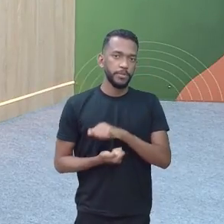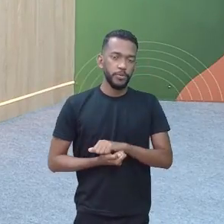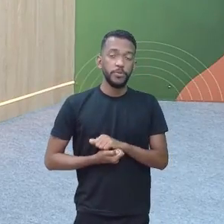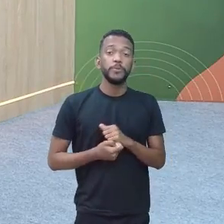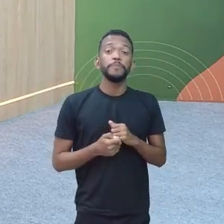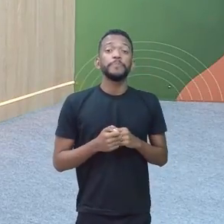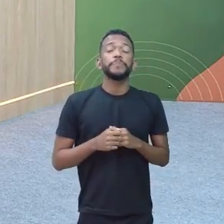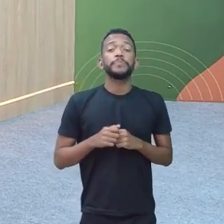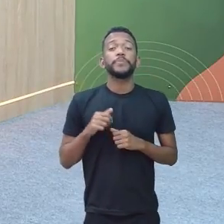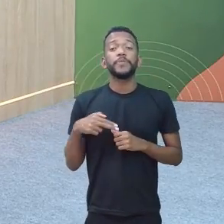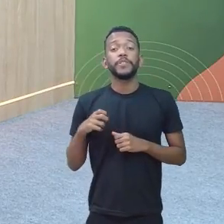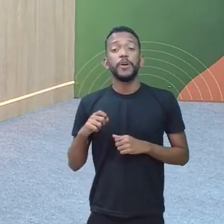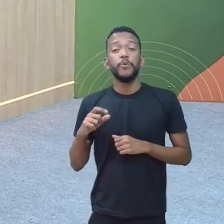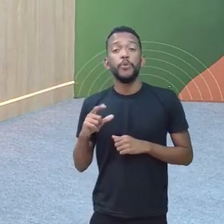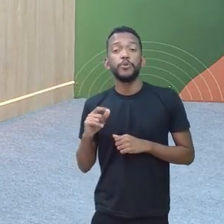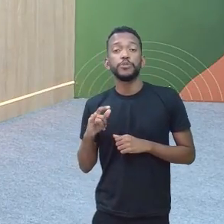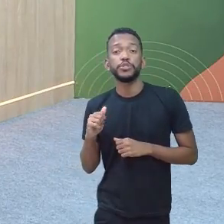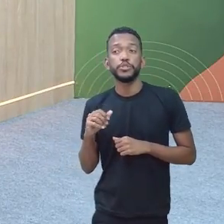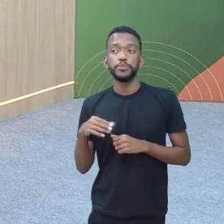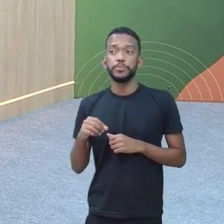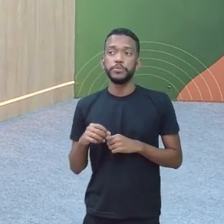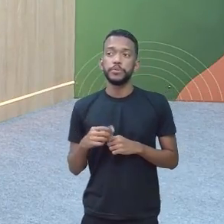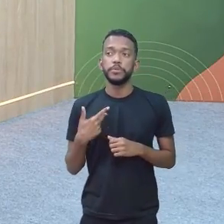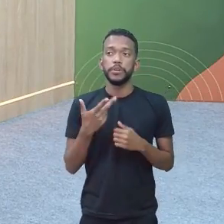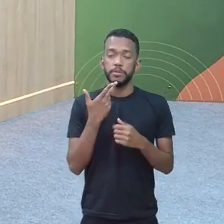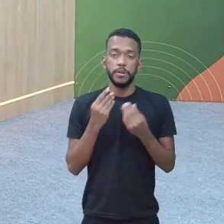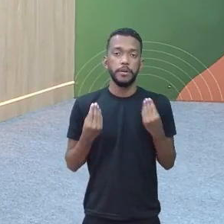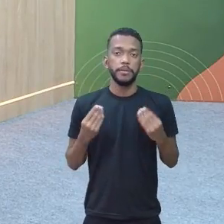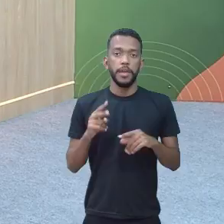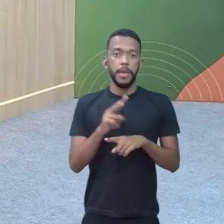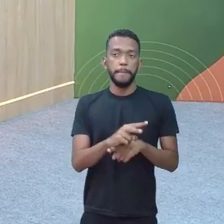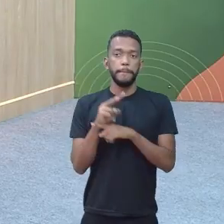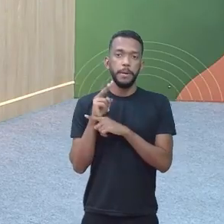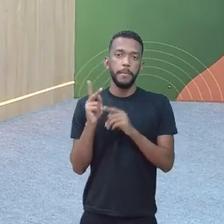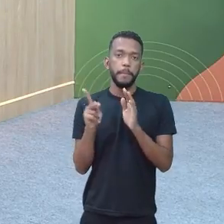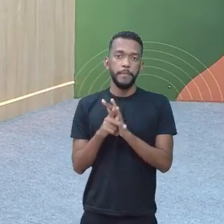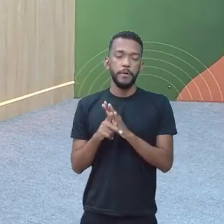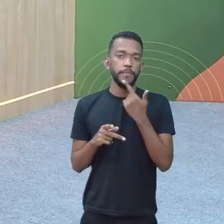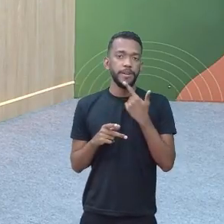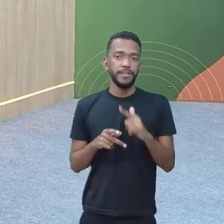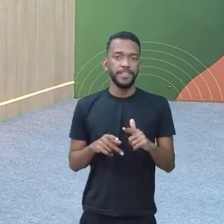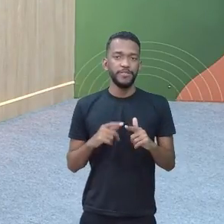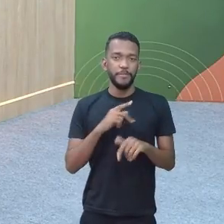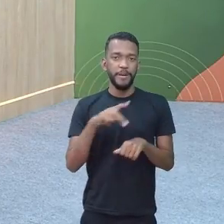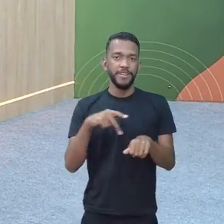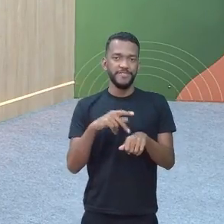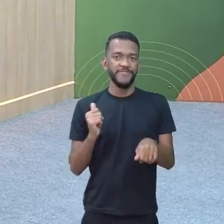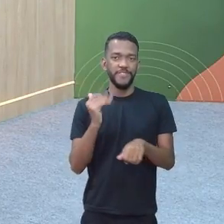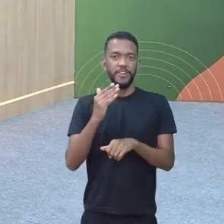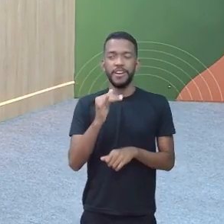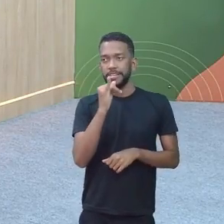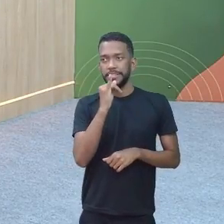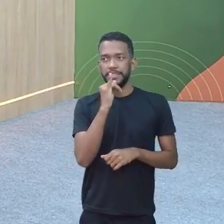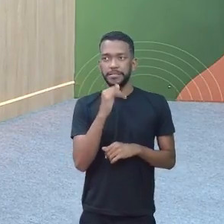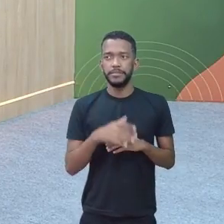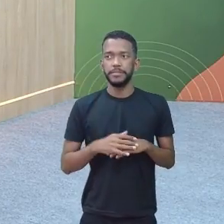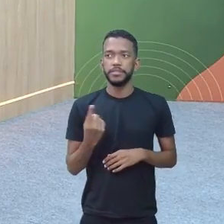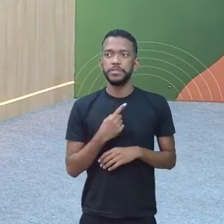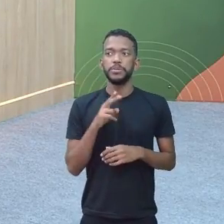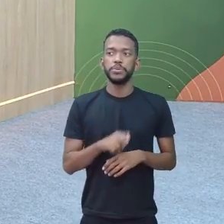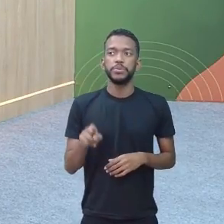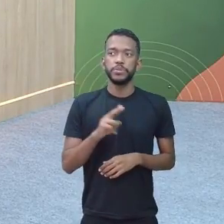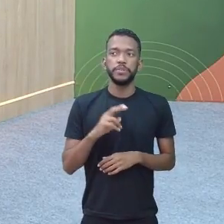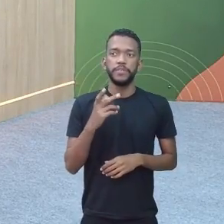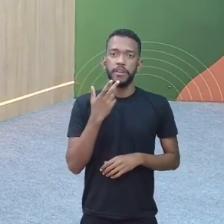neologismo, ele também acontece quando eu empresto palavras de línguas estrangeiras. Então, por exemplo, a gente está usando